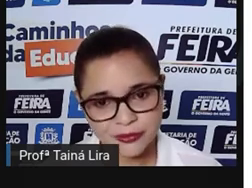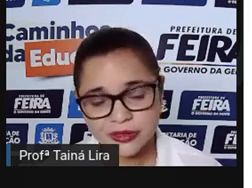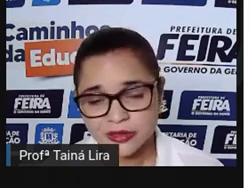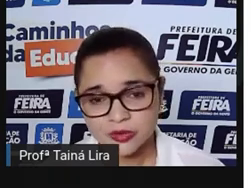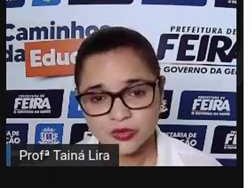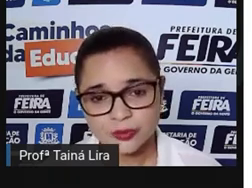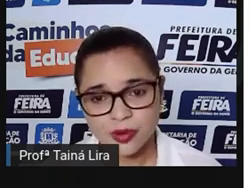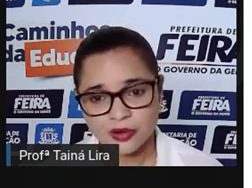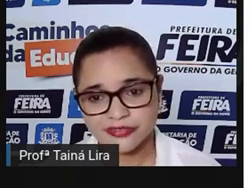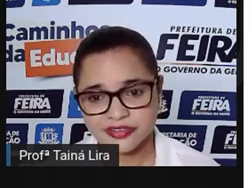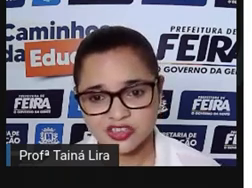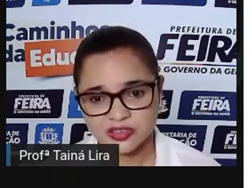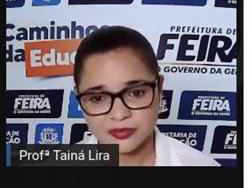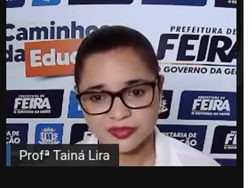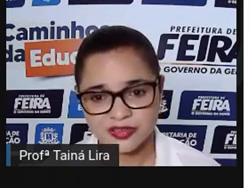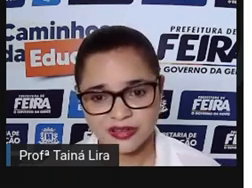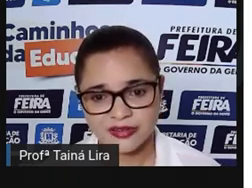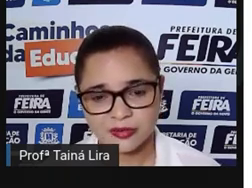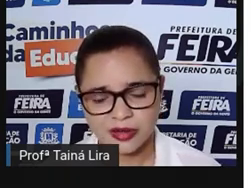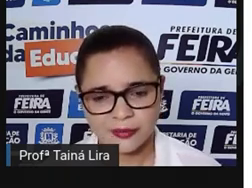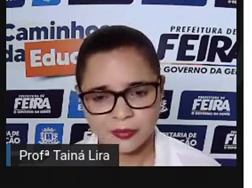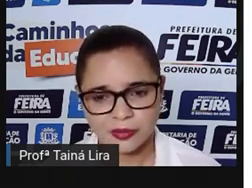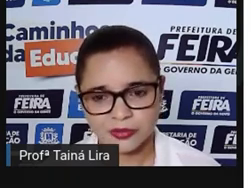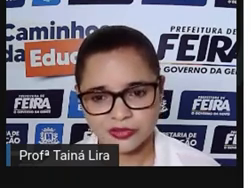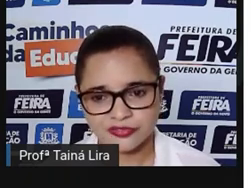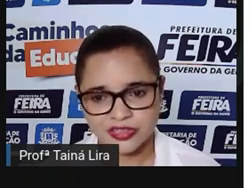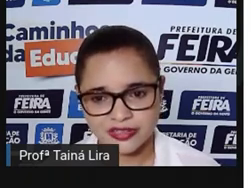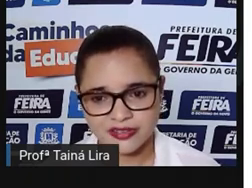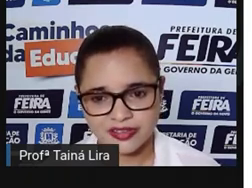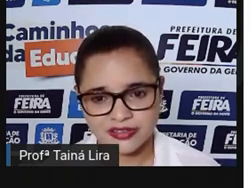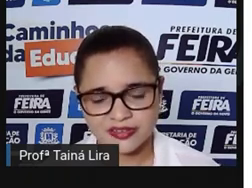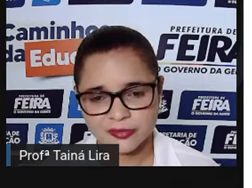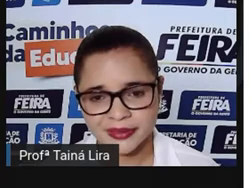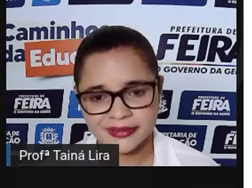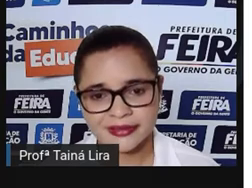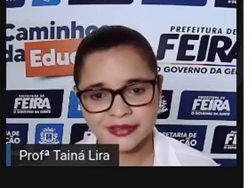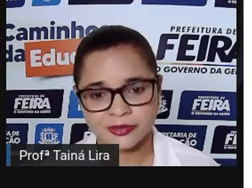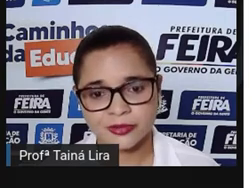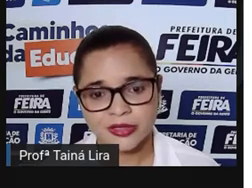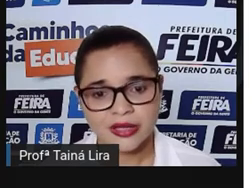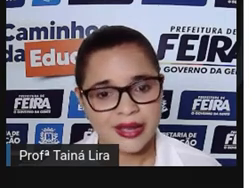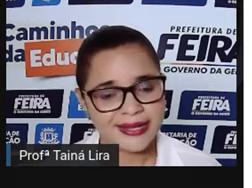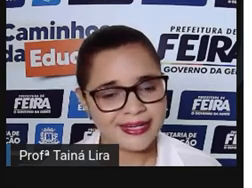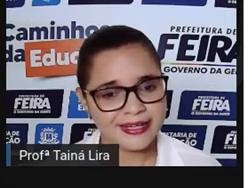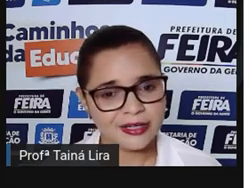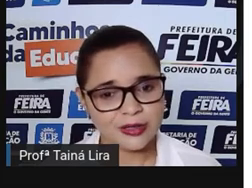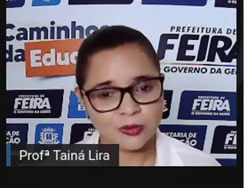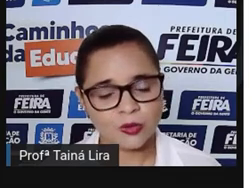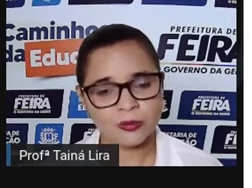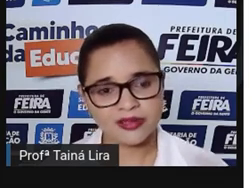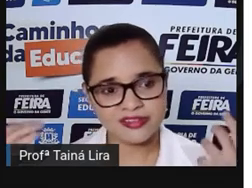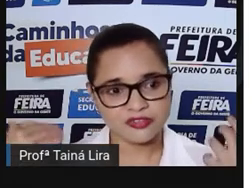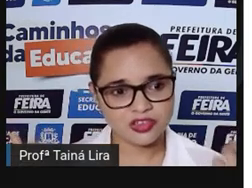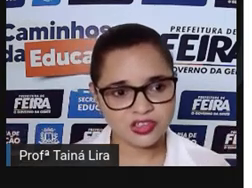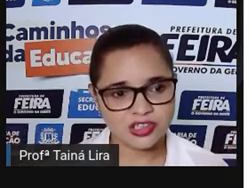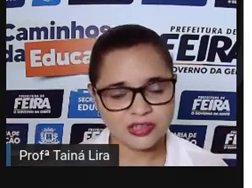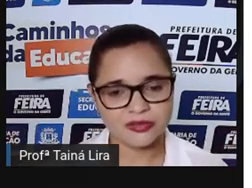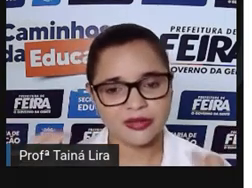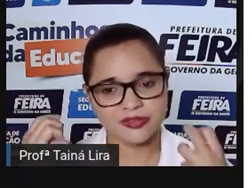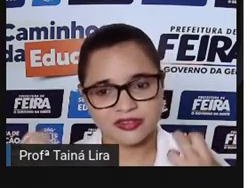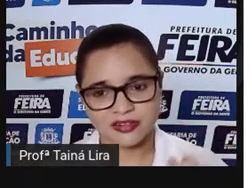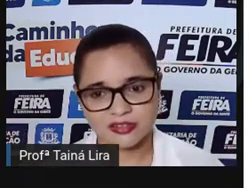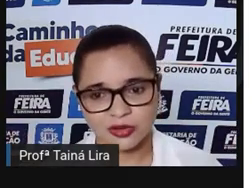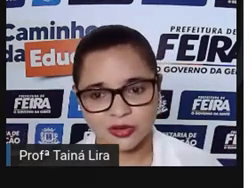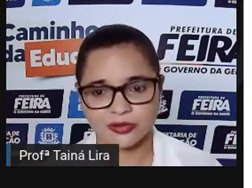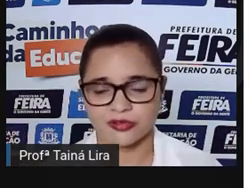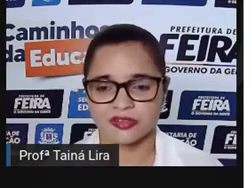papiro dos povos egípcios, né? O modo de vida aqui, as crianças brincando, como eles se vestiam, né?